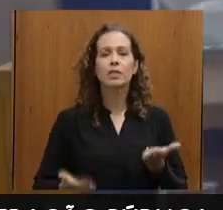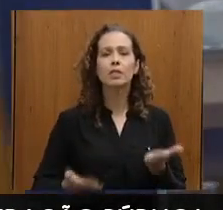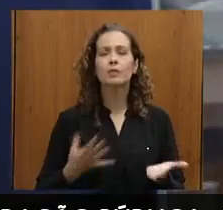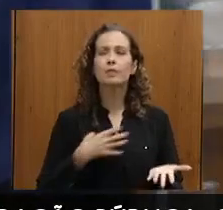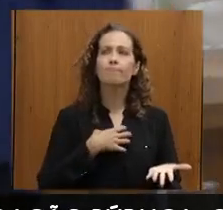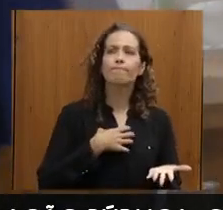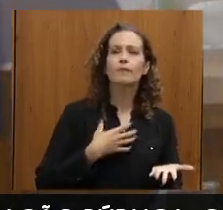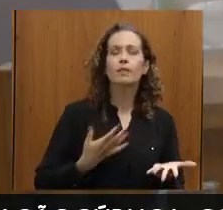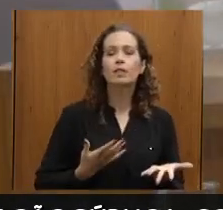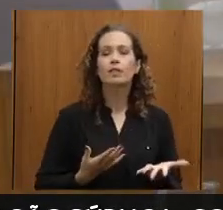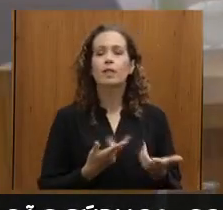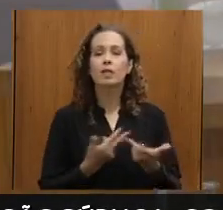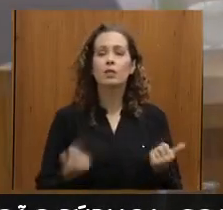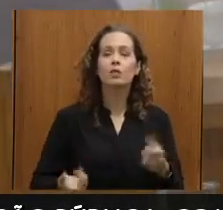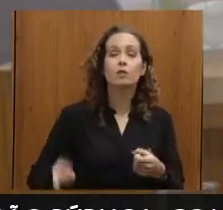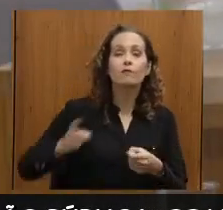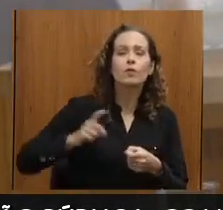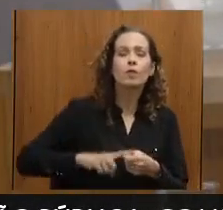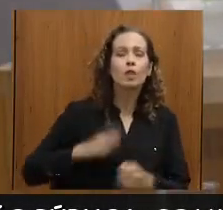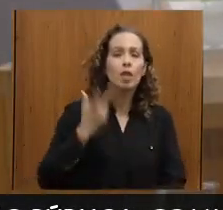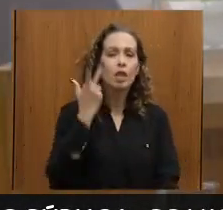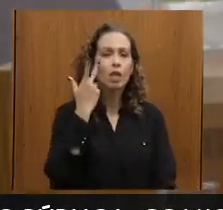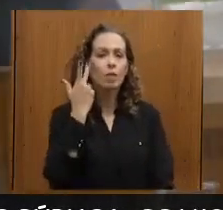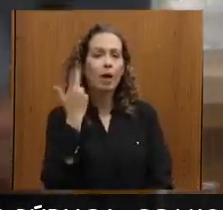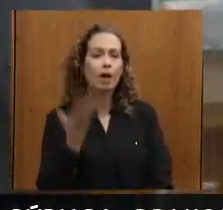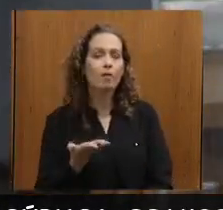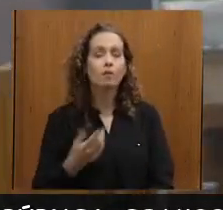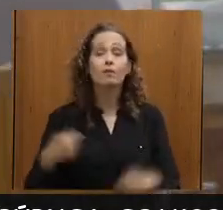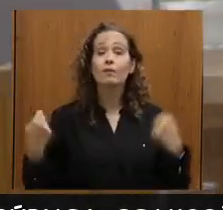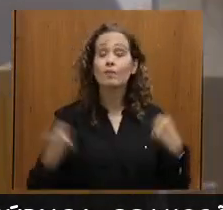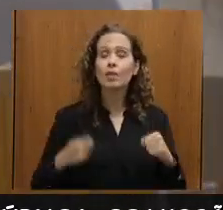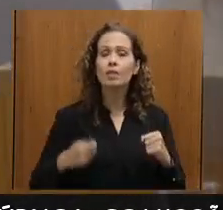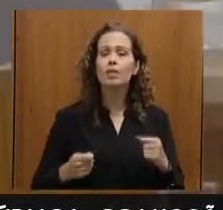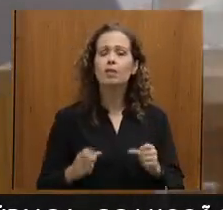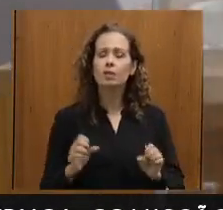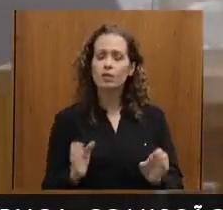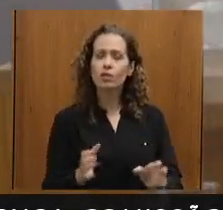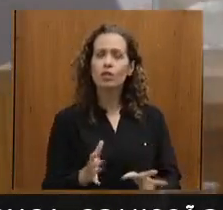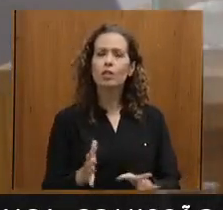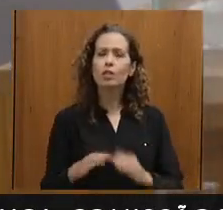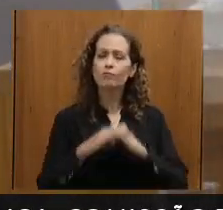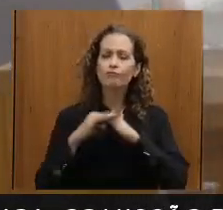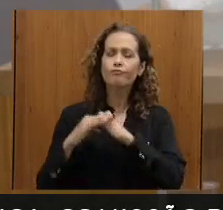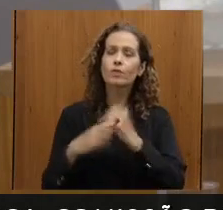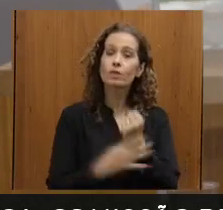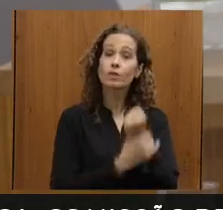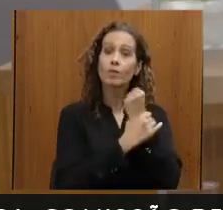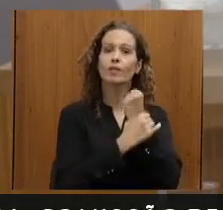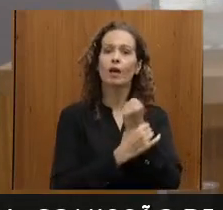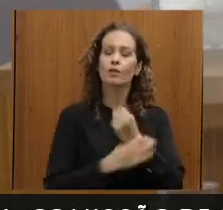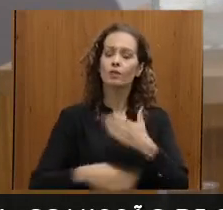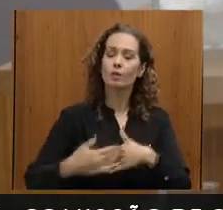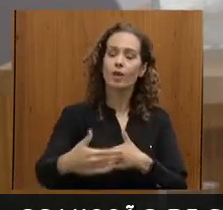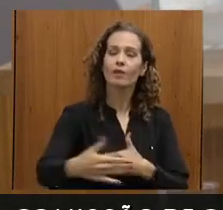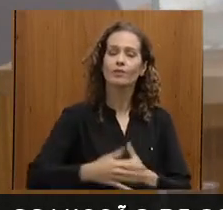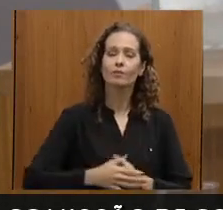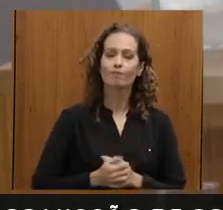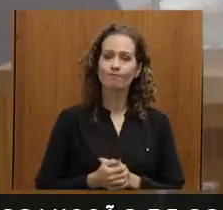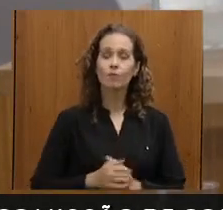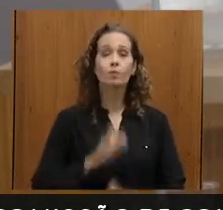de que as coisas estão voltando ao seu lugar, elas precisam de sustentabilidade no longo prazo. Minas Gerais,